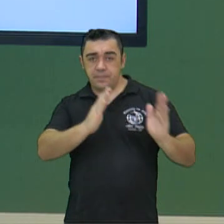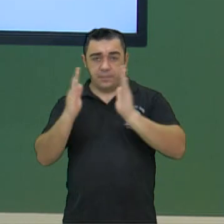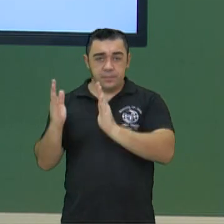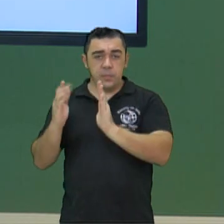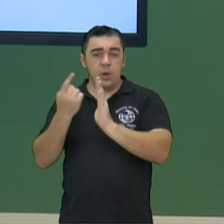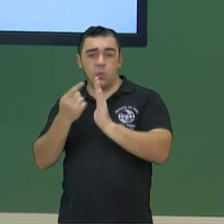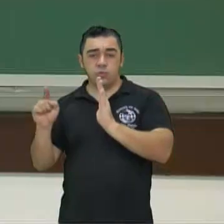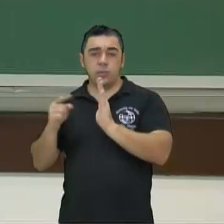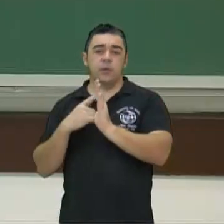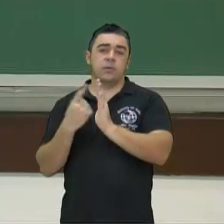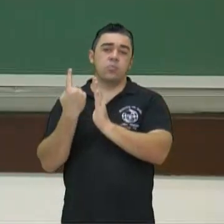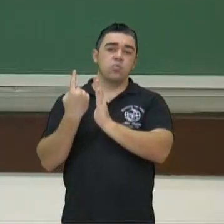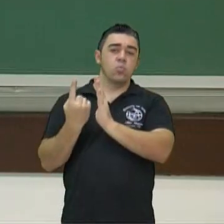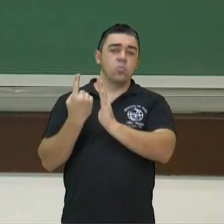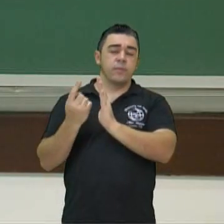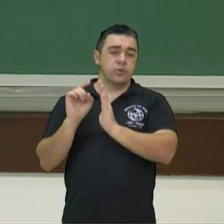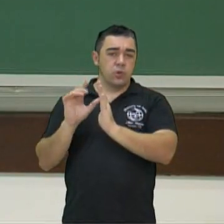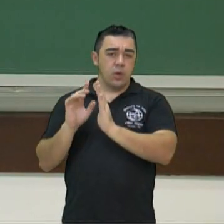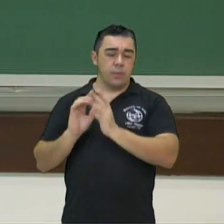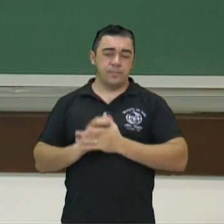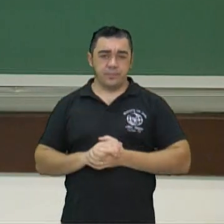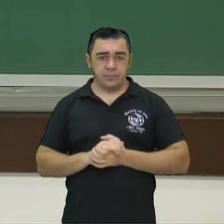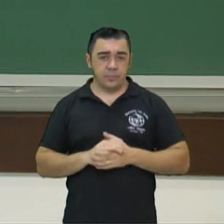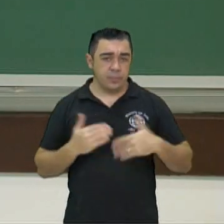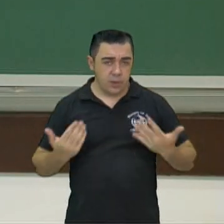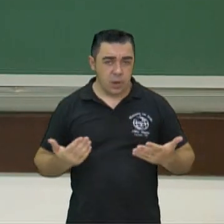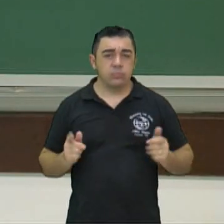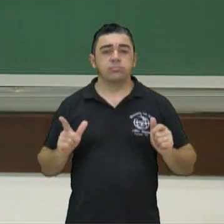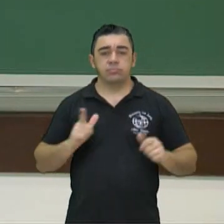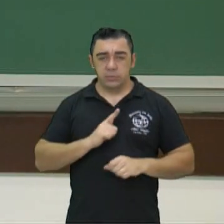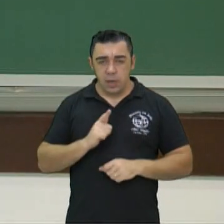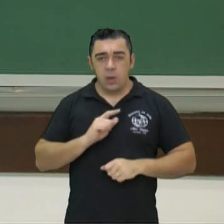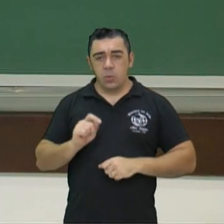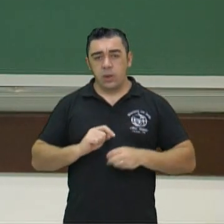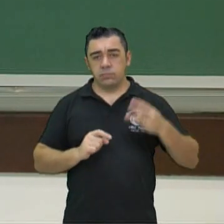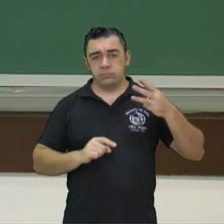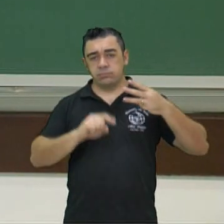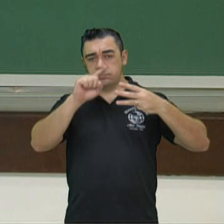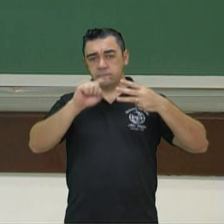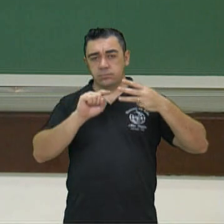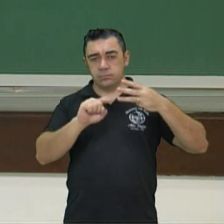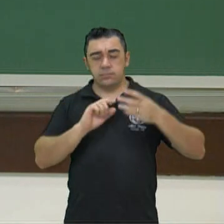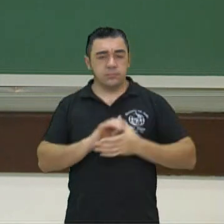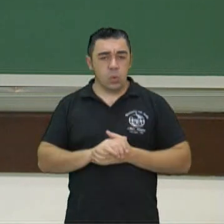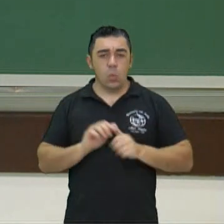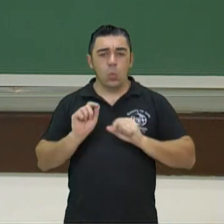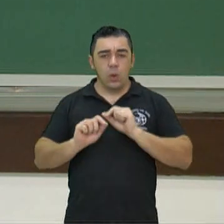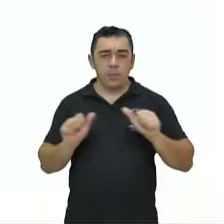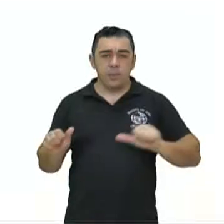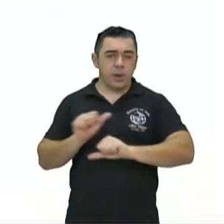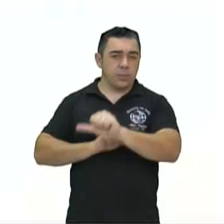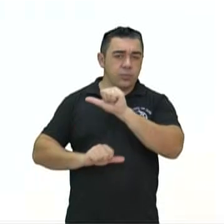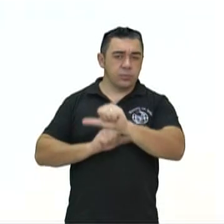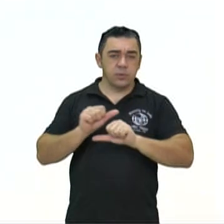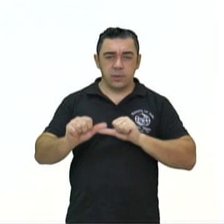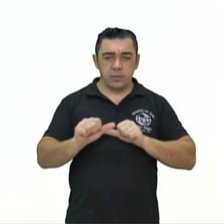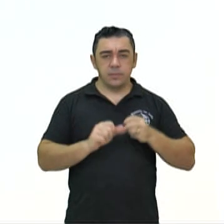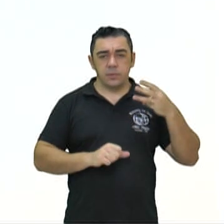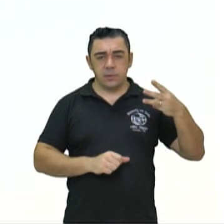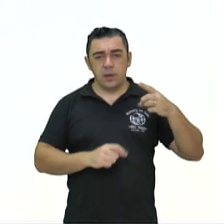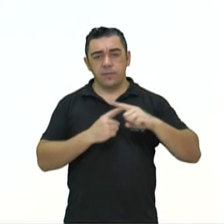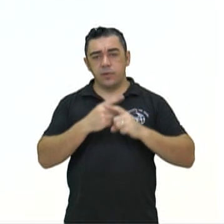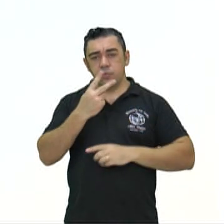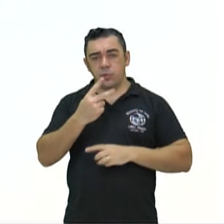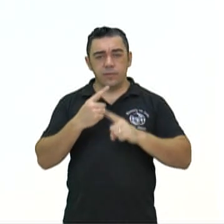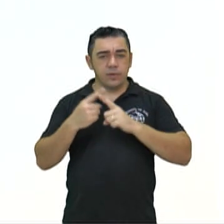me restou? Me restou 1. Então, a gente tem uma permutação de 3. 3 vezes